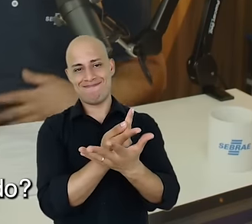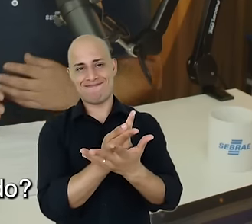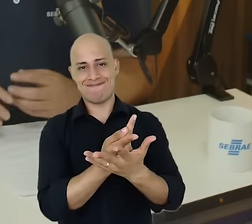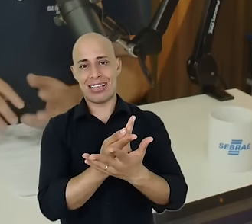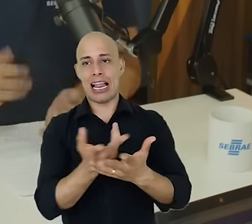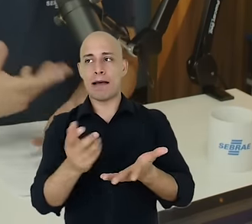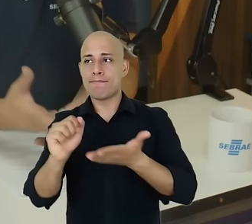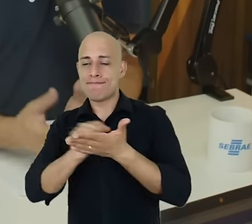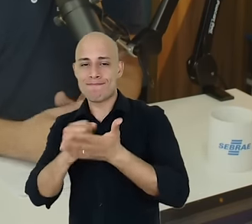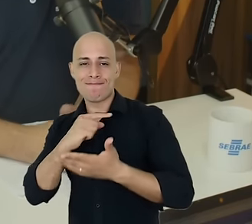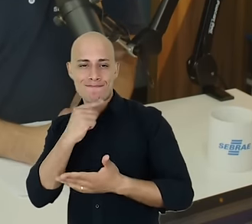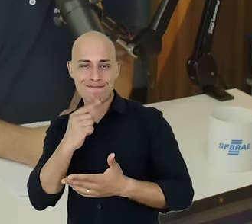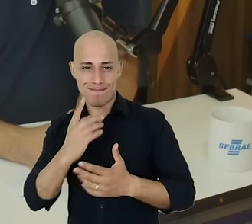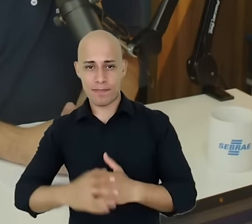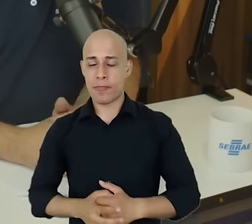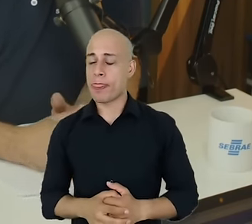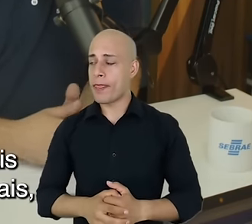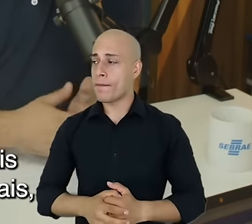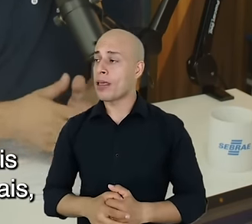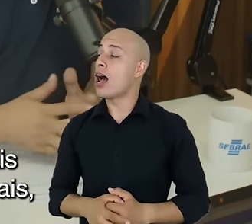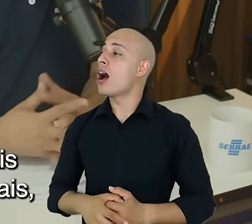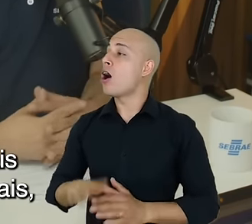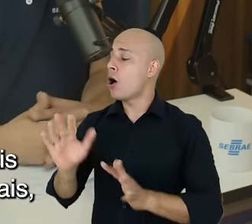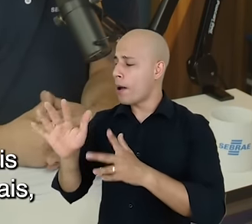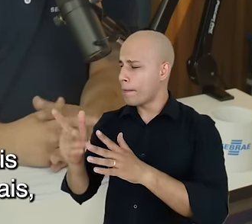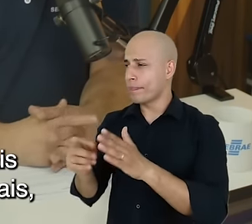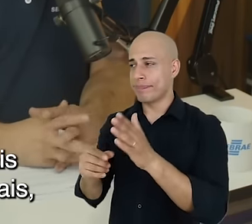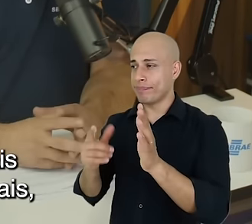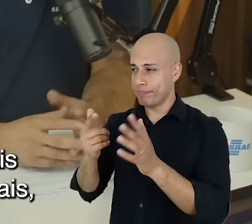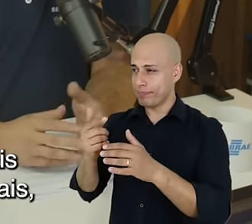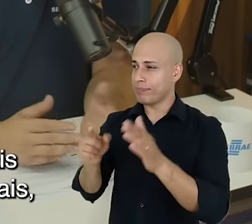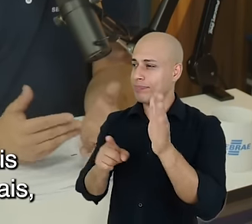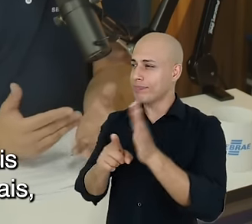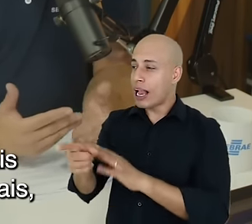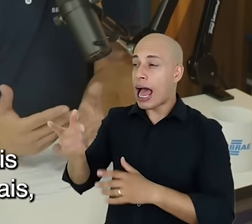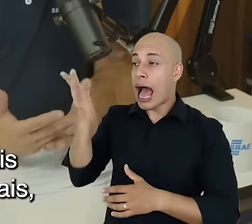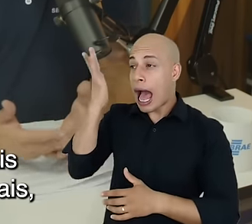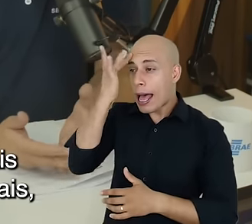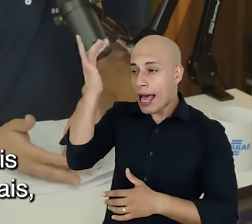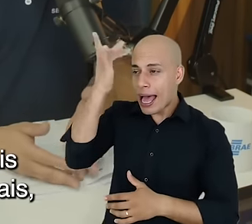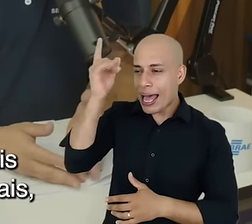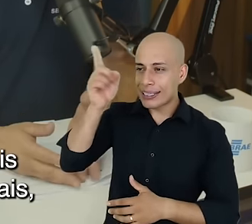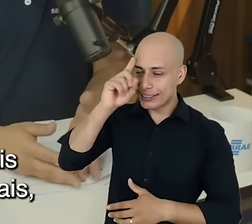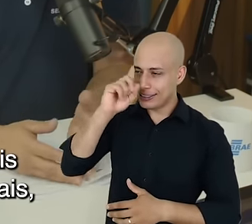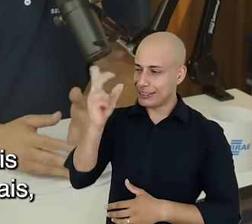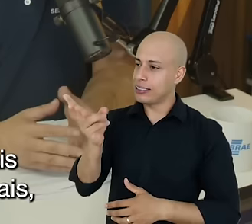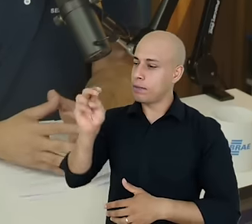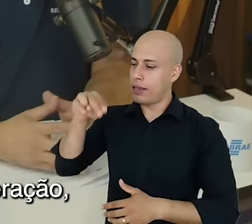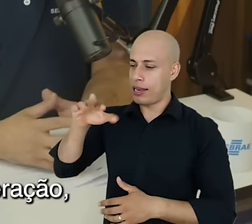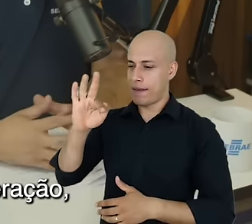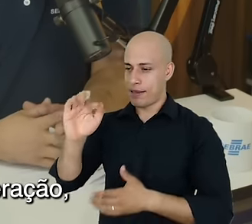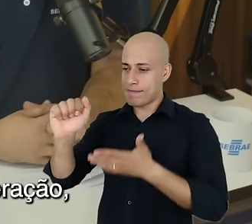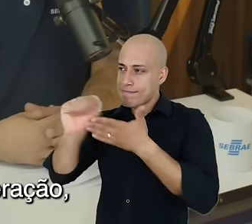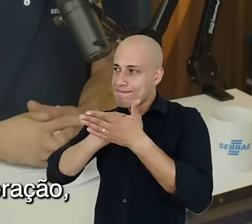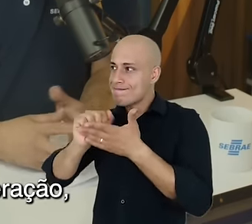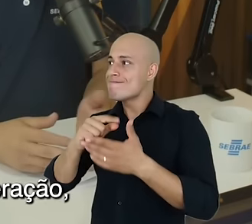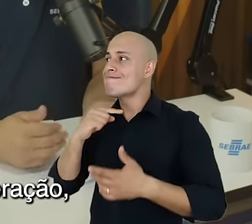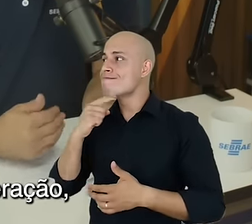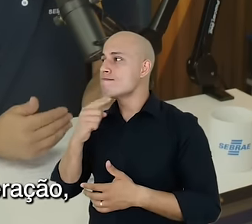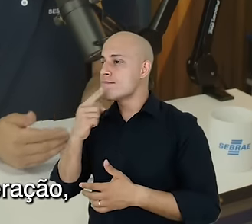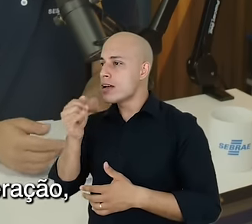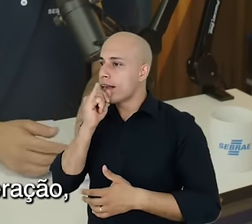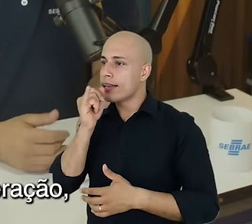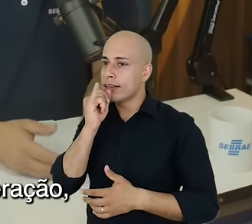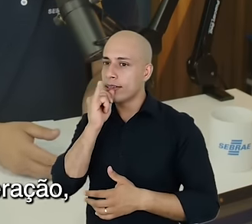uma situações do dia a dia né quando você falou sobre notas fiscais que o sistema não exclui as notas fiscais ent explicar também o que que